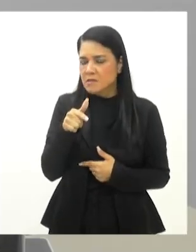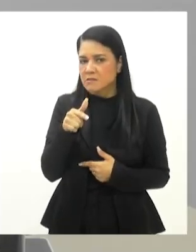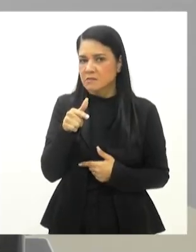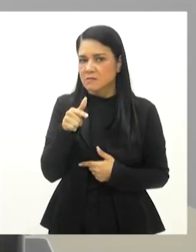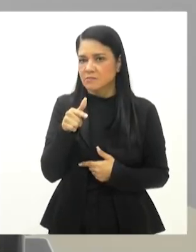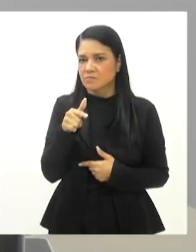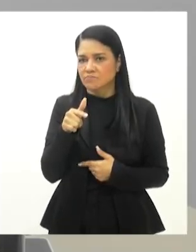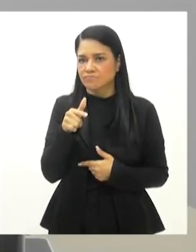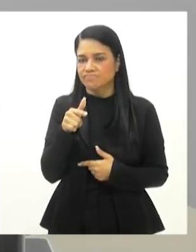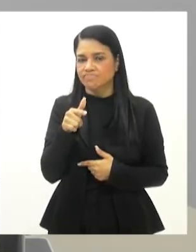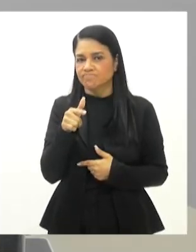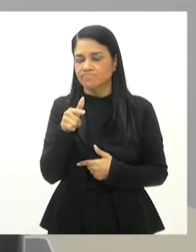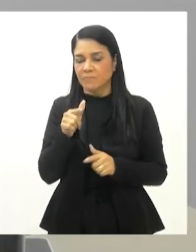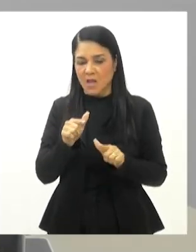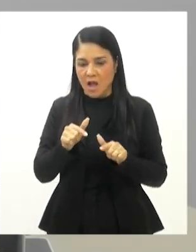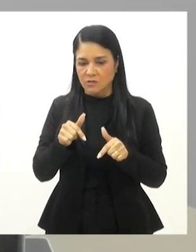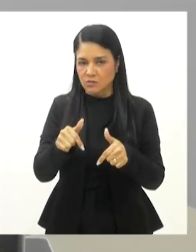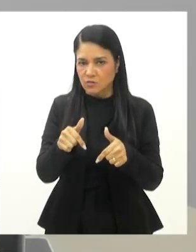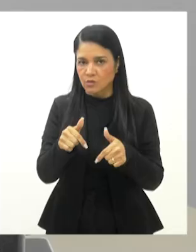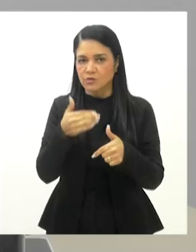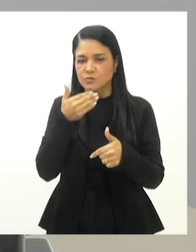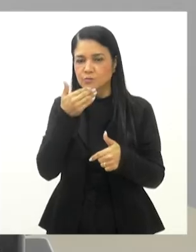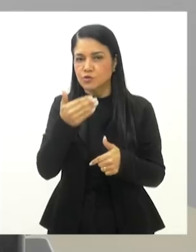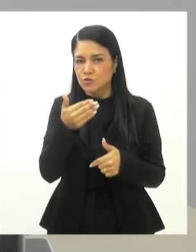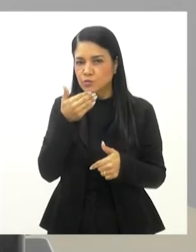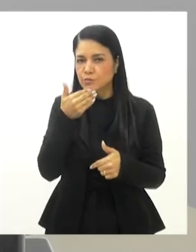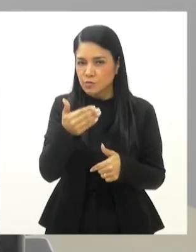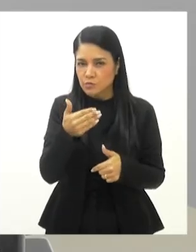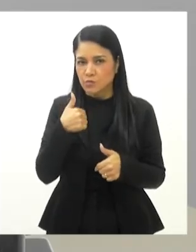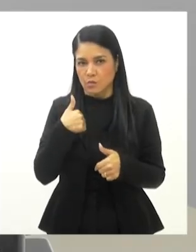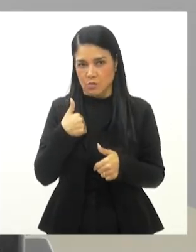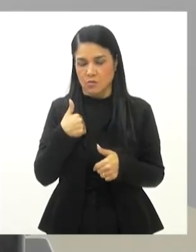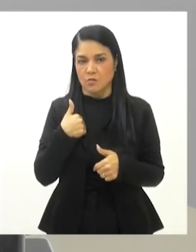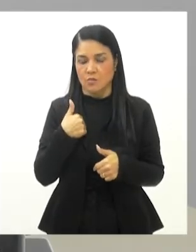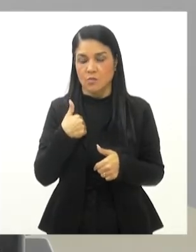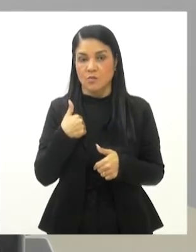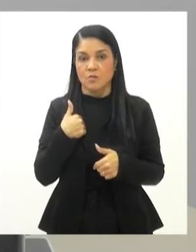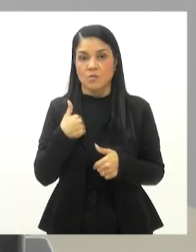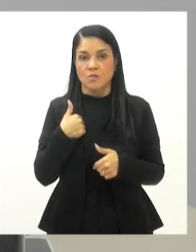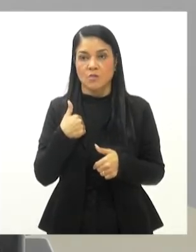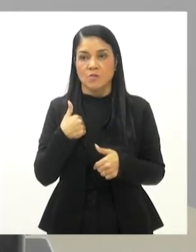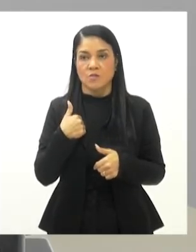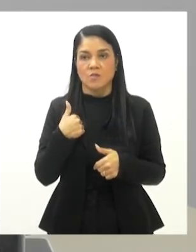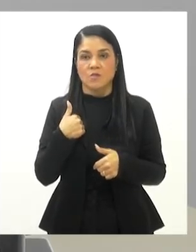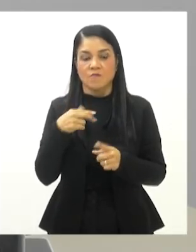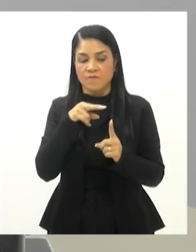precipitado alguns pedidos que eu possa fazer, mas todos eles visam a gente